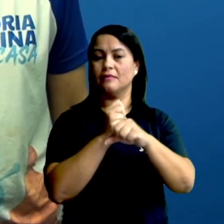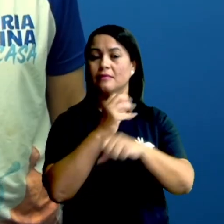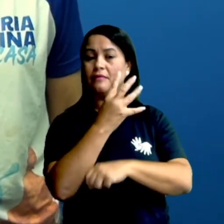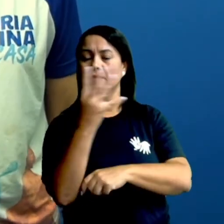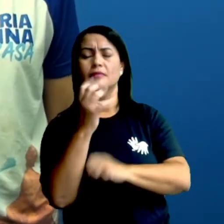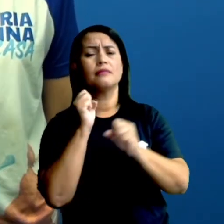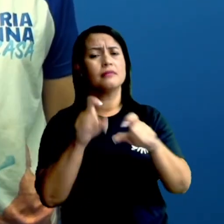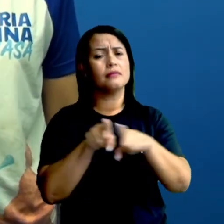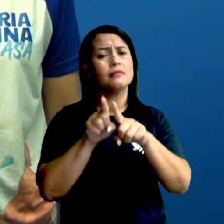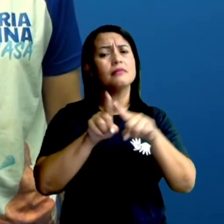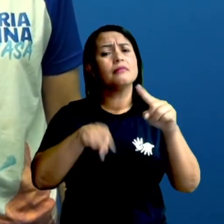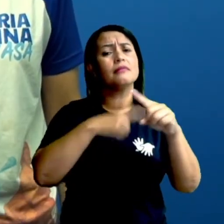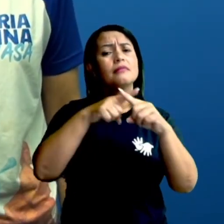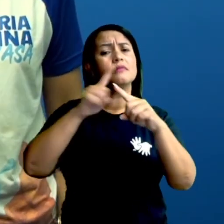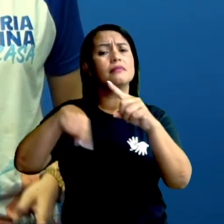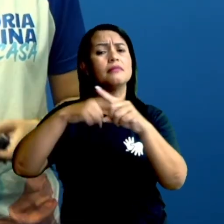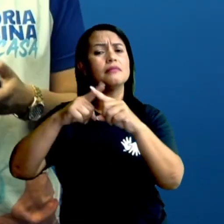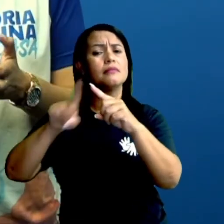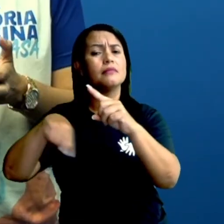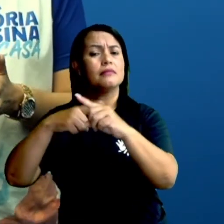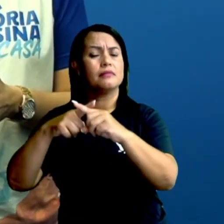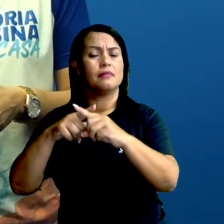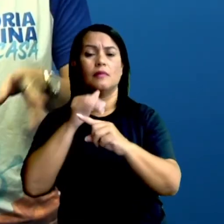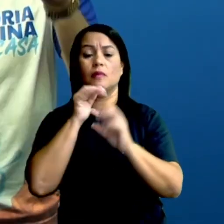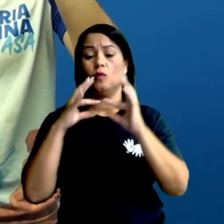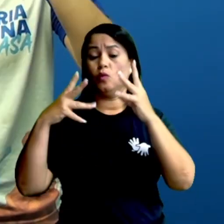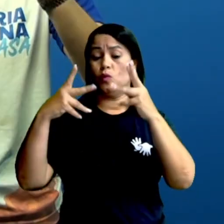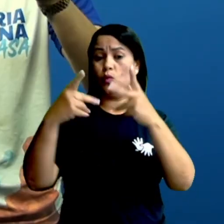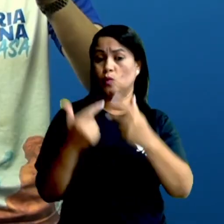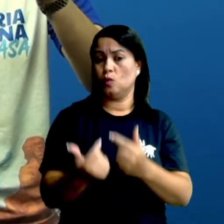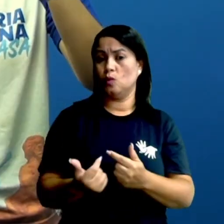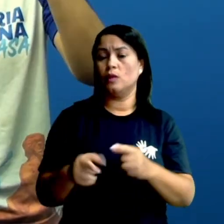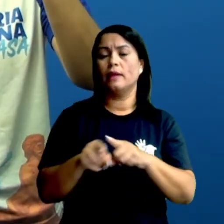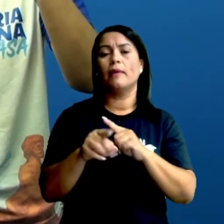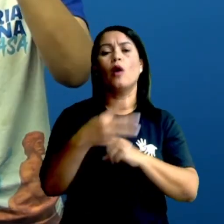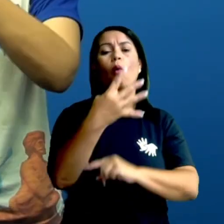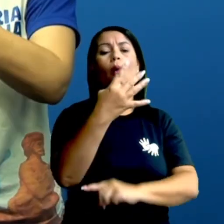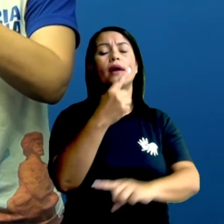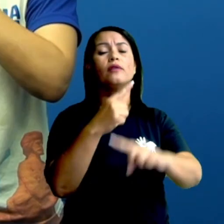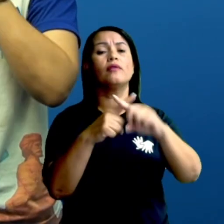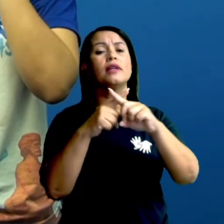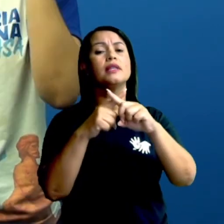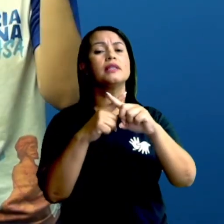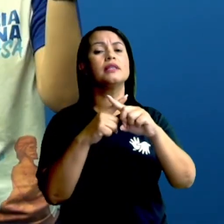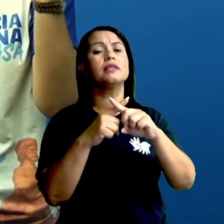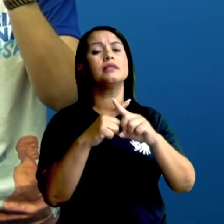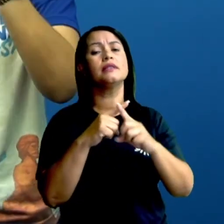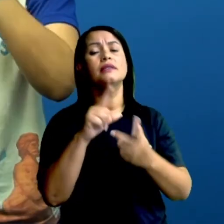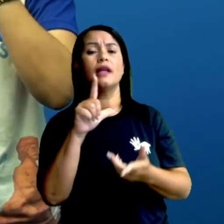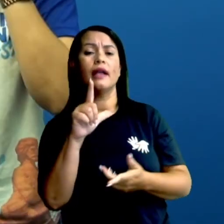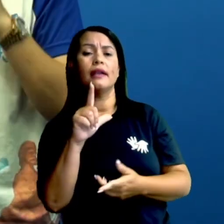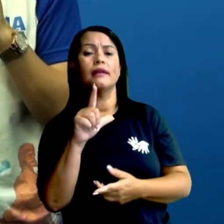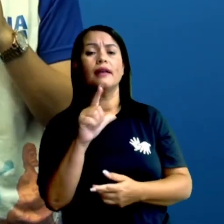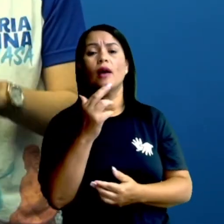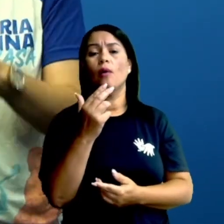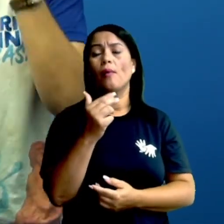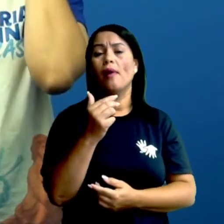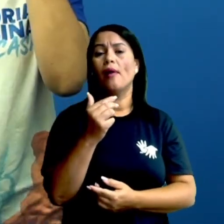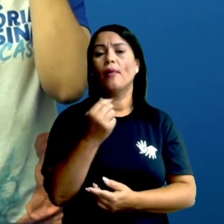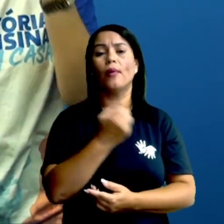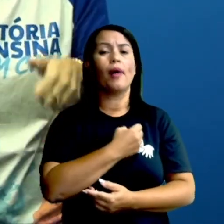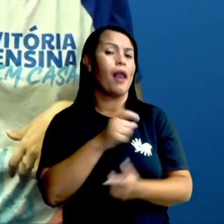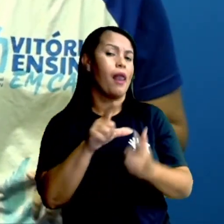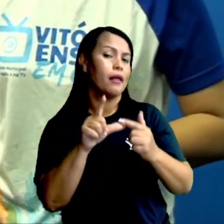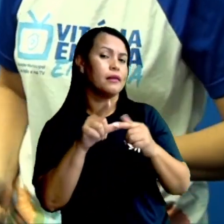quê? Multiplicar. Não é isso? Se todos os lados eu multiplicar 4 vezes L, ou seja, 4 vezes o valor